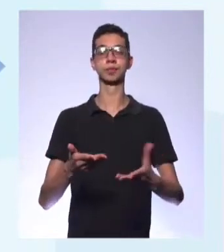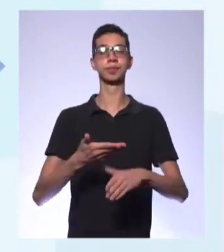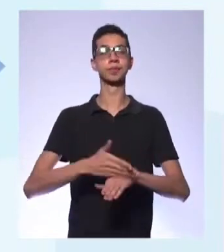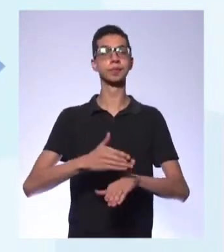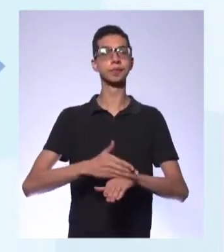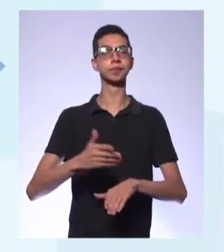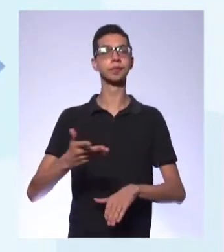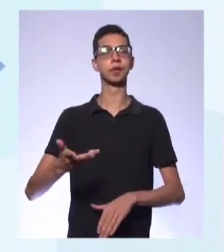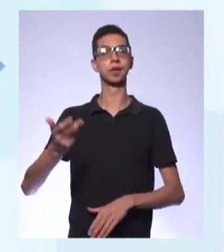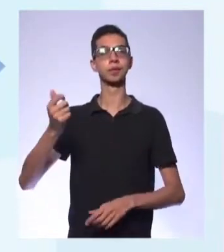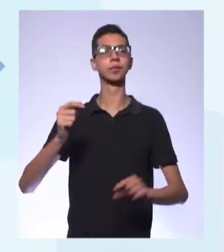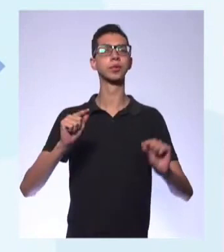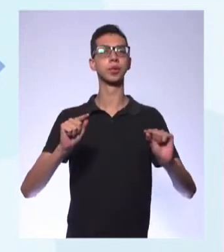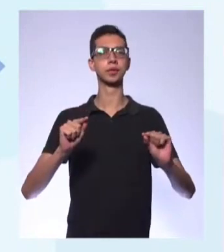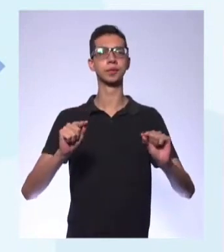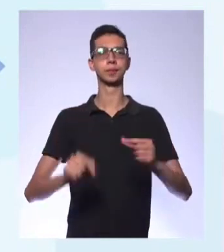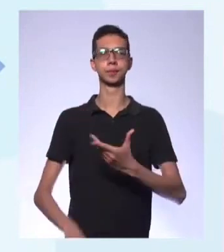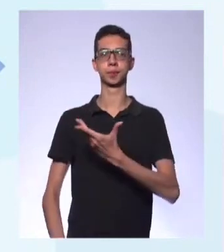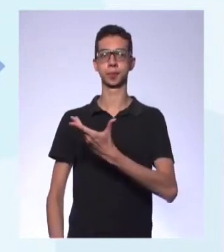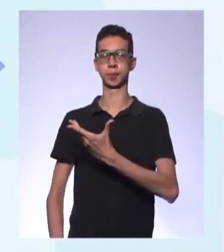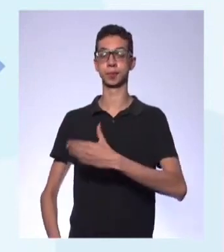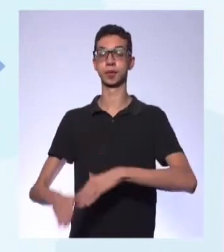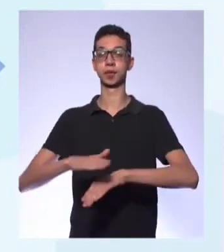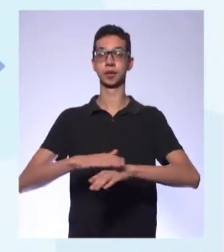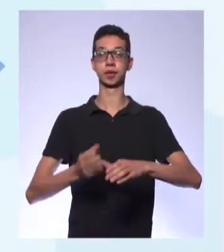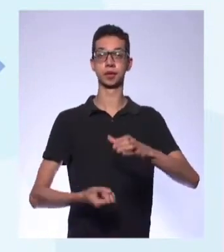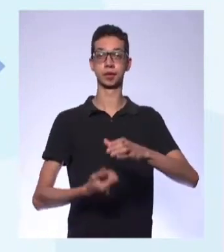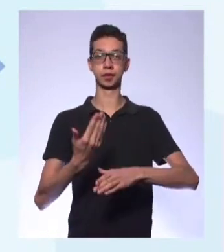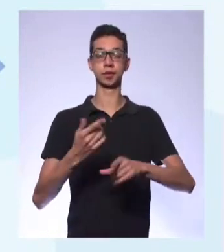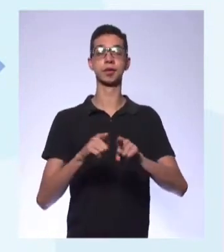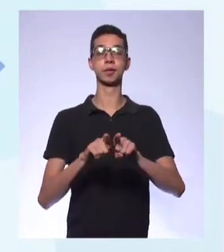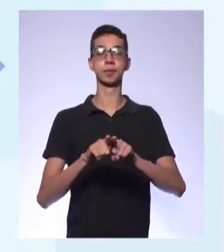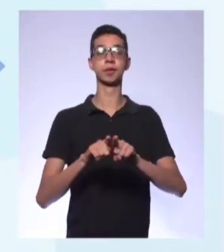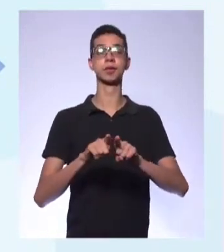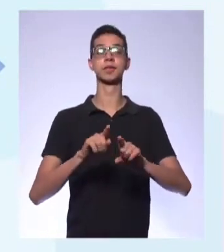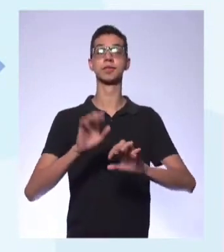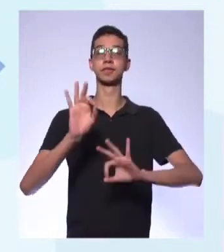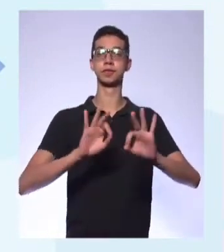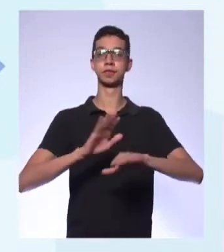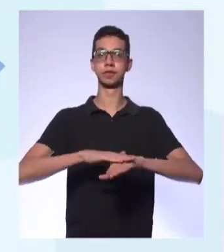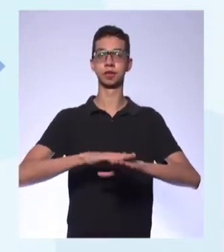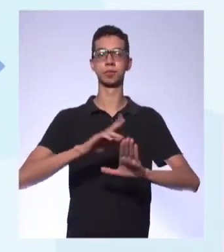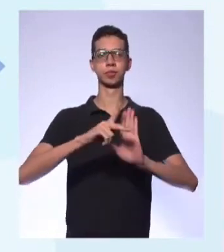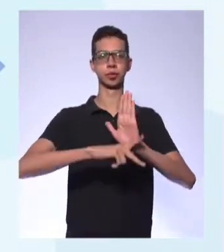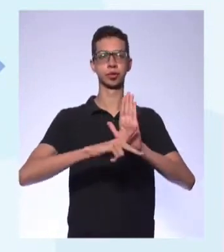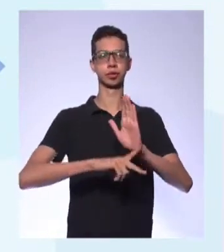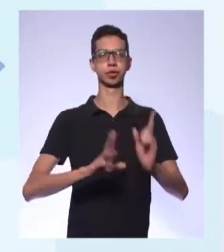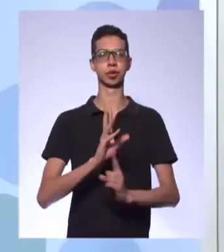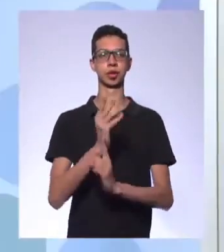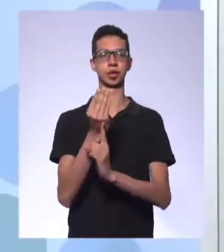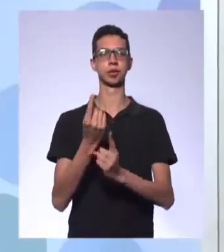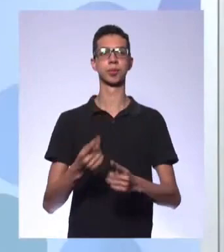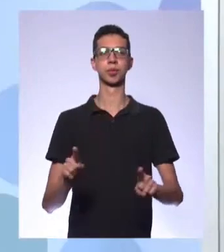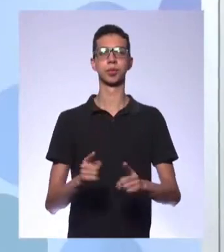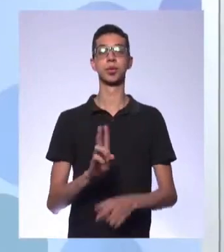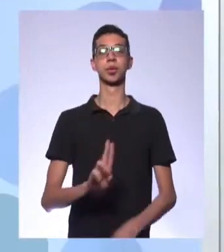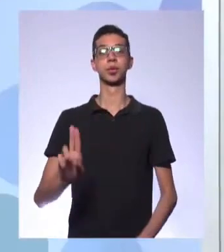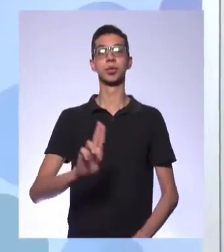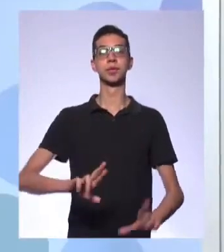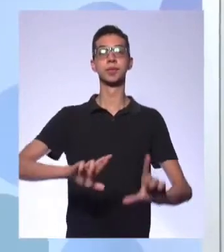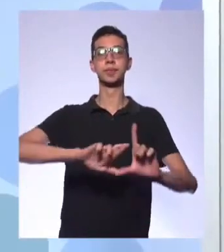habilidade, é produção e execução de um projeto artístico musical utilizando tecnologia e mídias